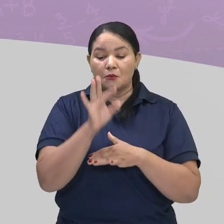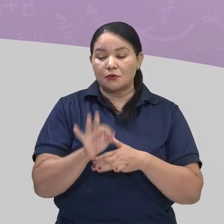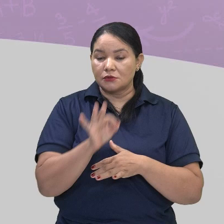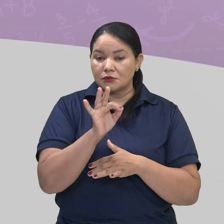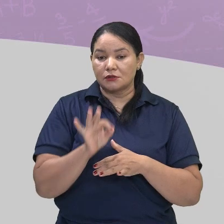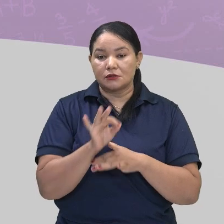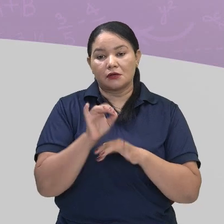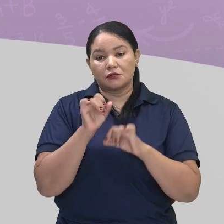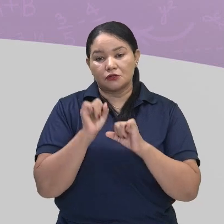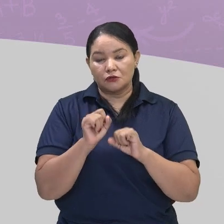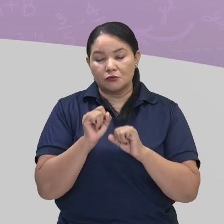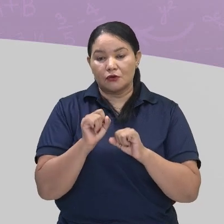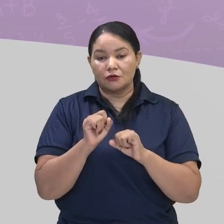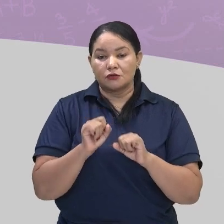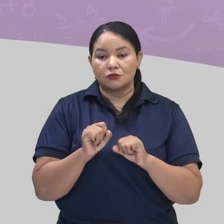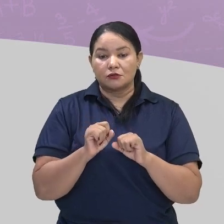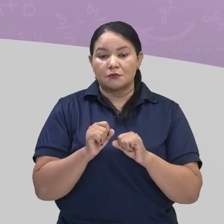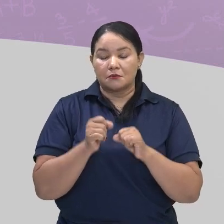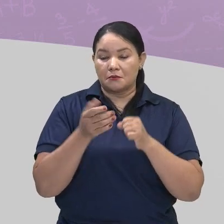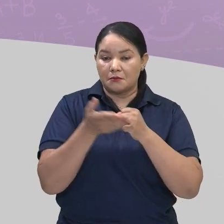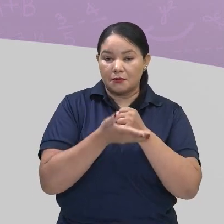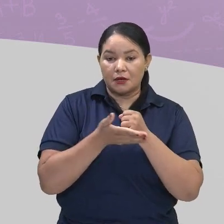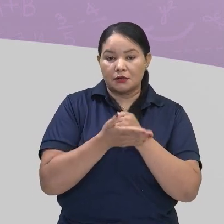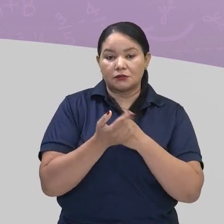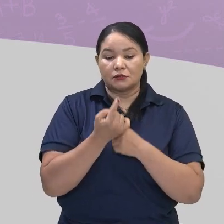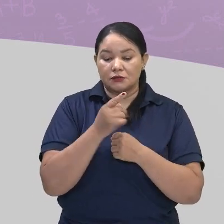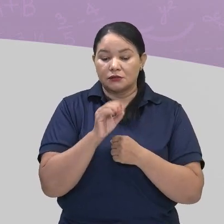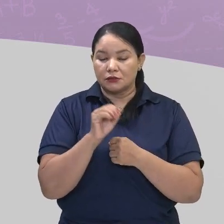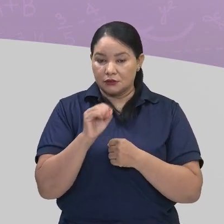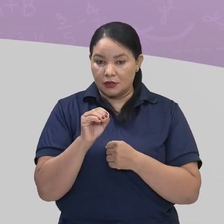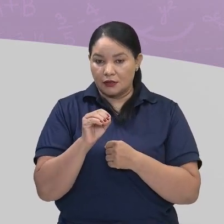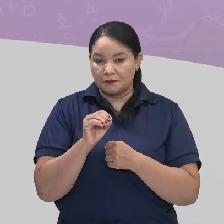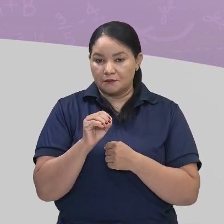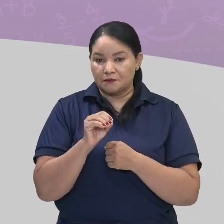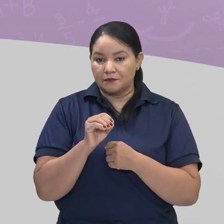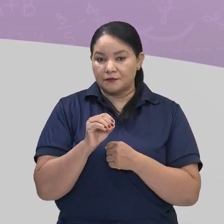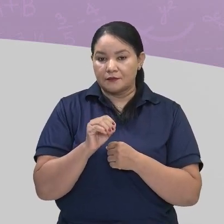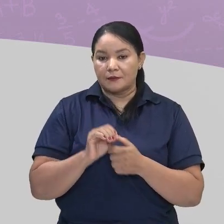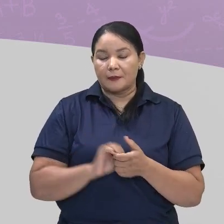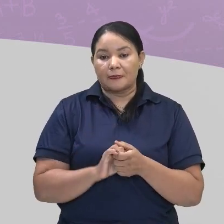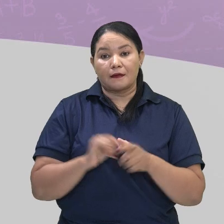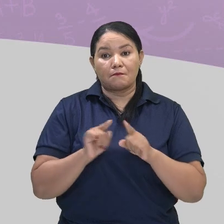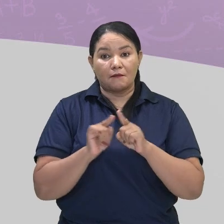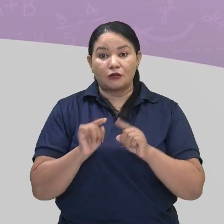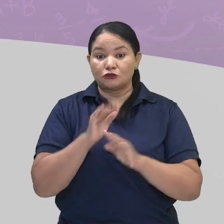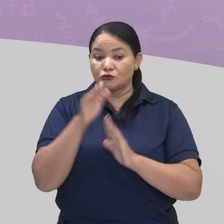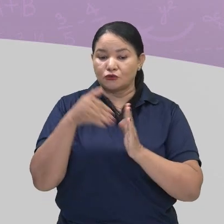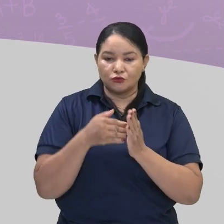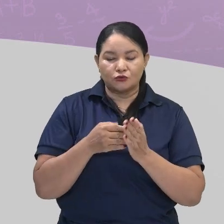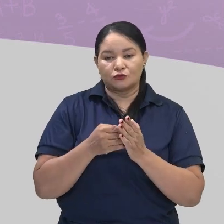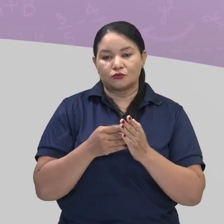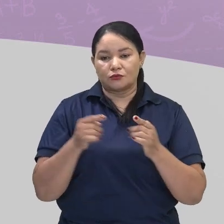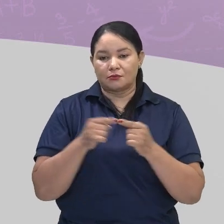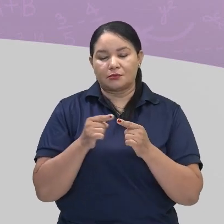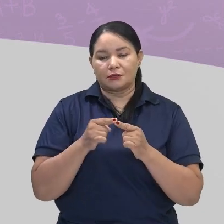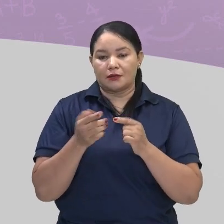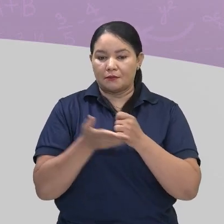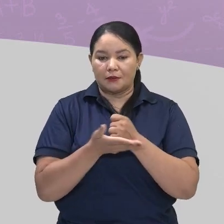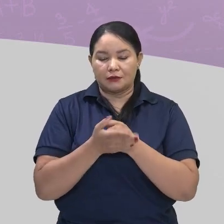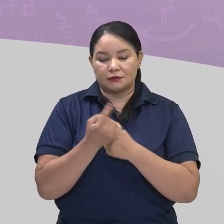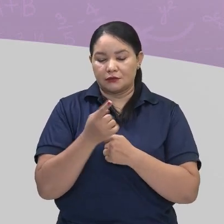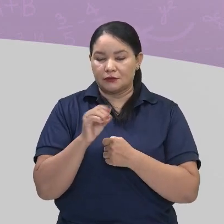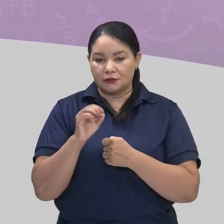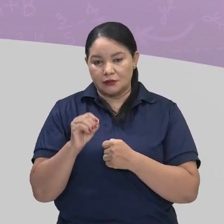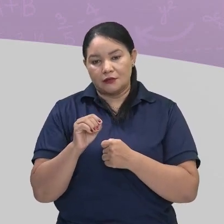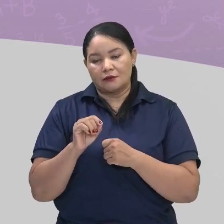percentual, tendo como base 100 partes, uma divisão em 100 partes iguais. Mas não necessariamente o todo vai ser igual a 100, tá bom? Porque o todo